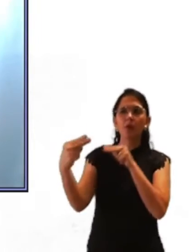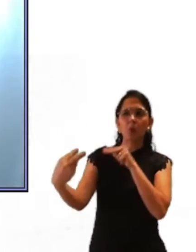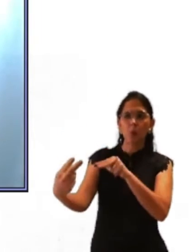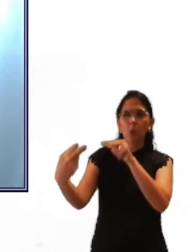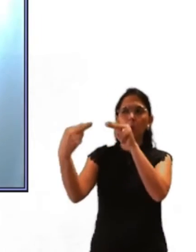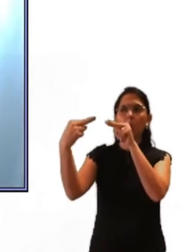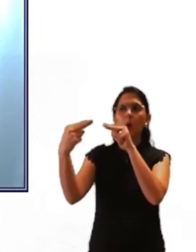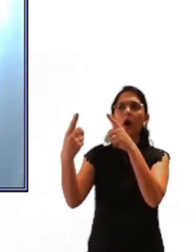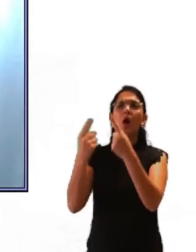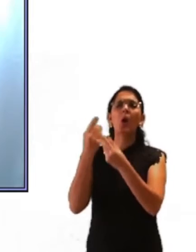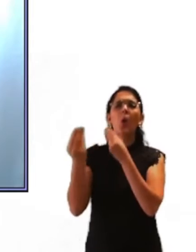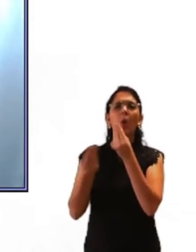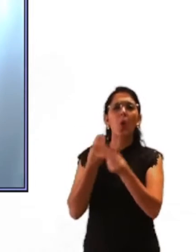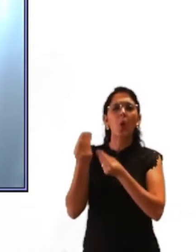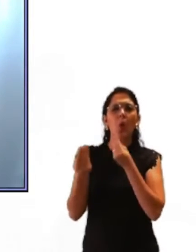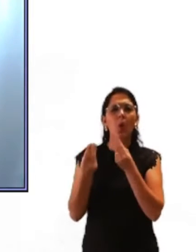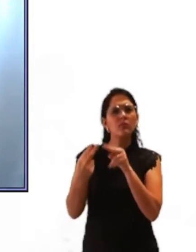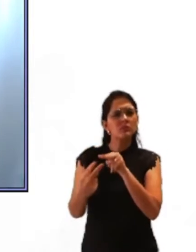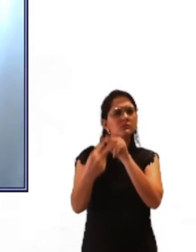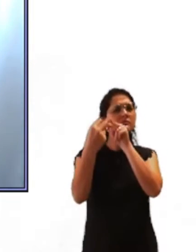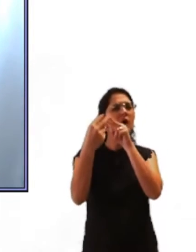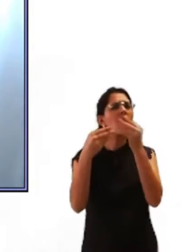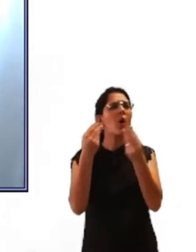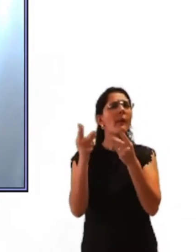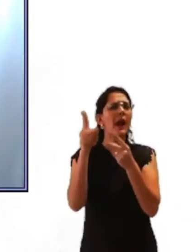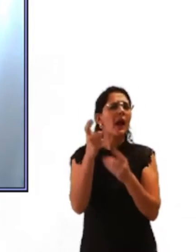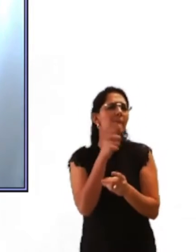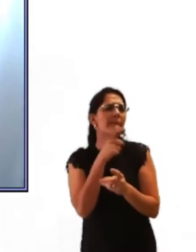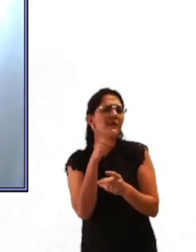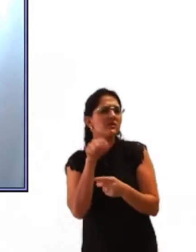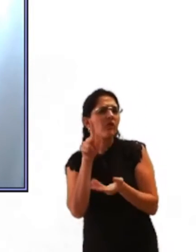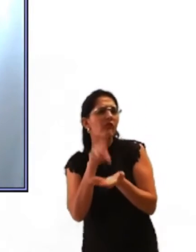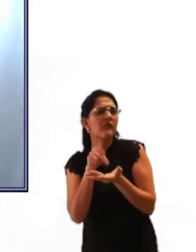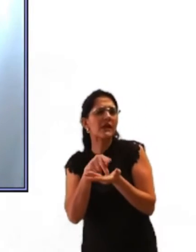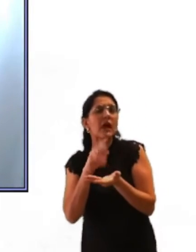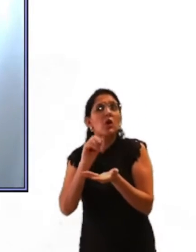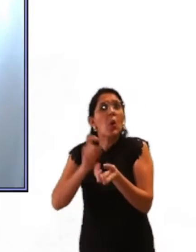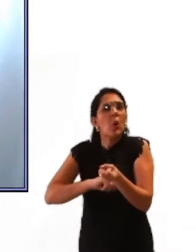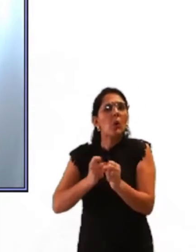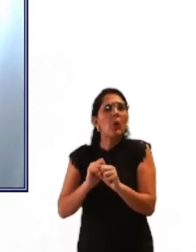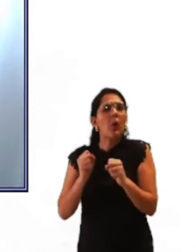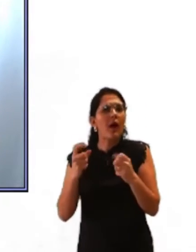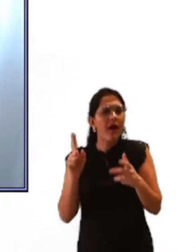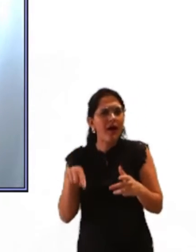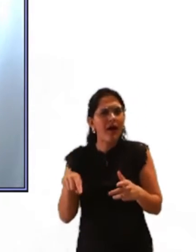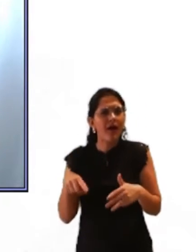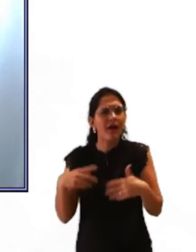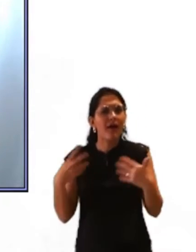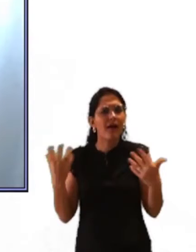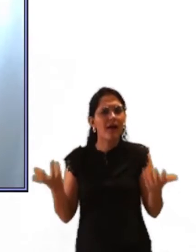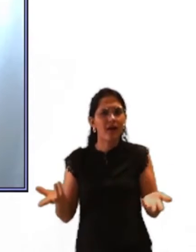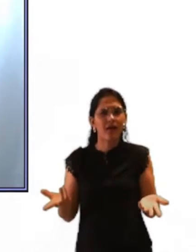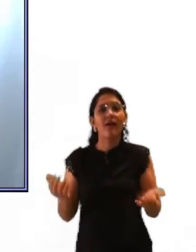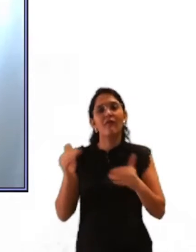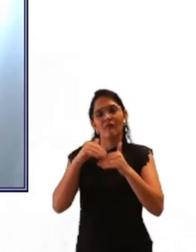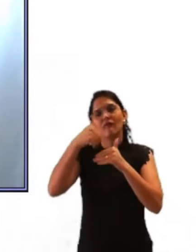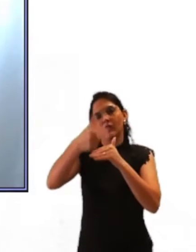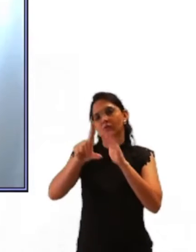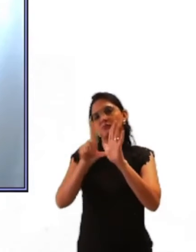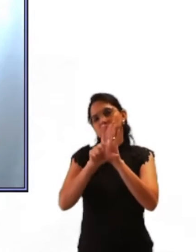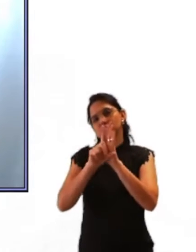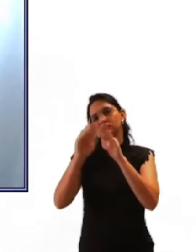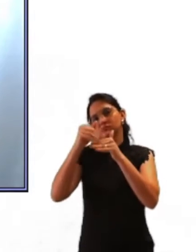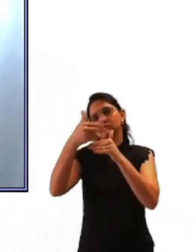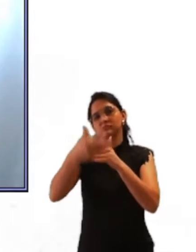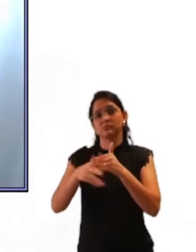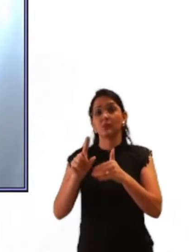da testemunha e ver se ela está mentindo, se ela está dizendo a verdade, se ela está nervosa, né, isso é extrajurídico.